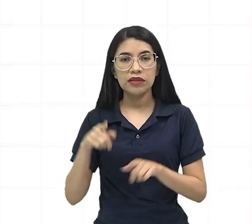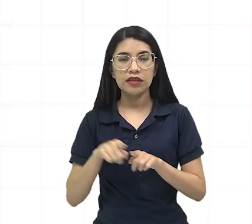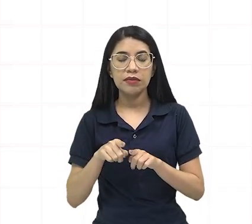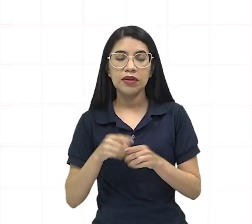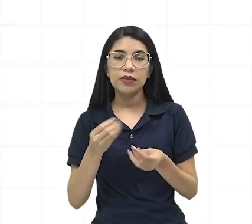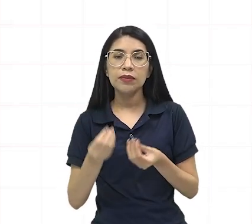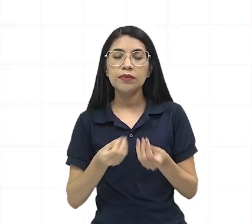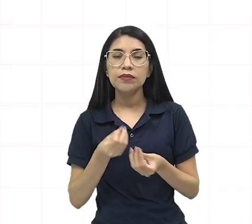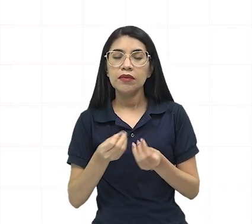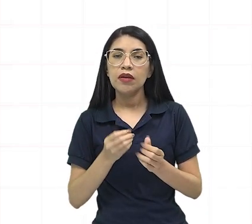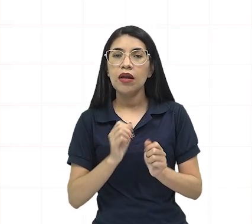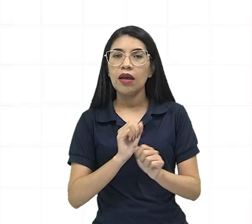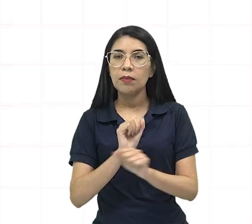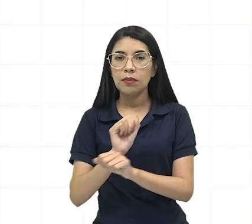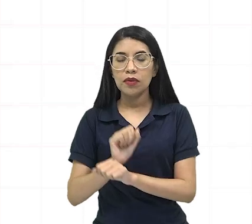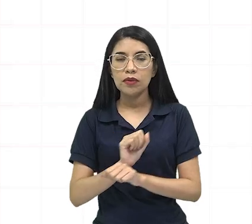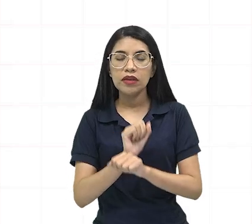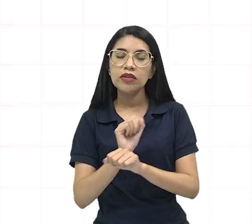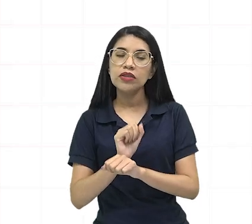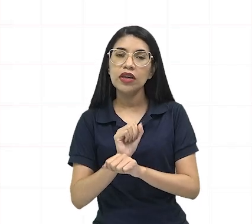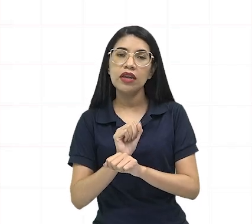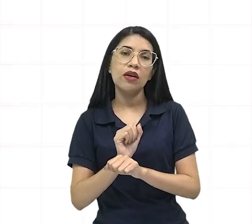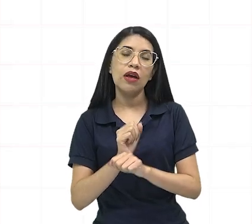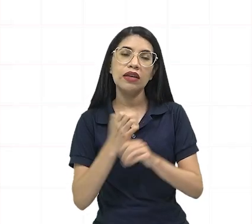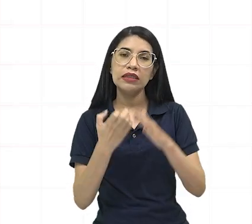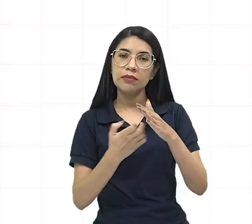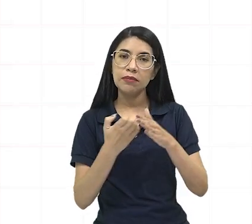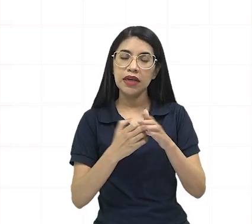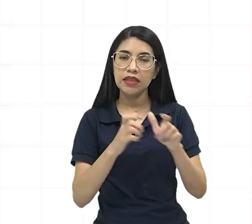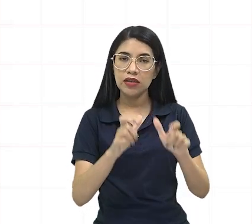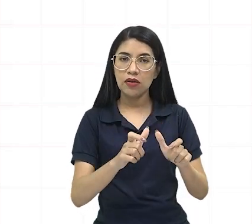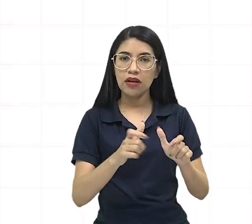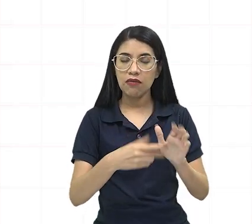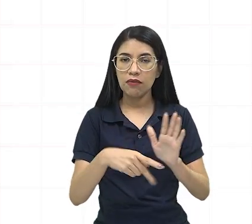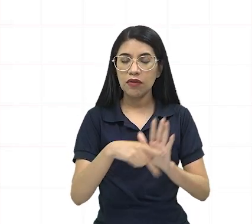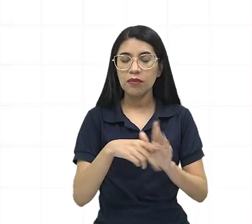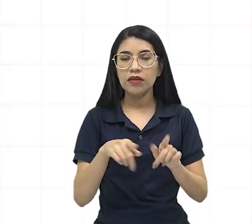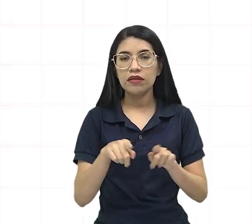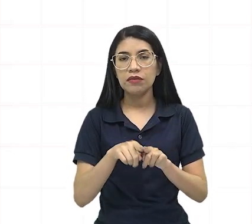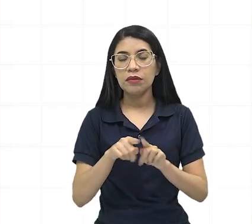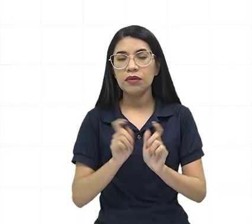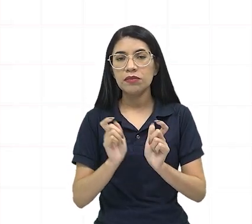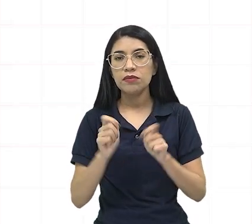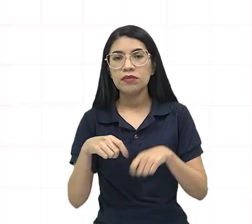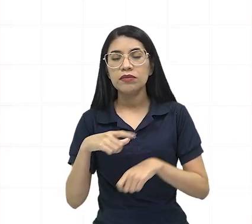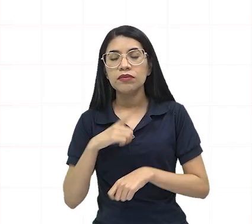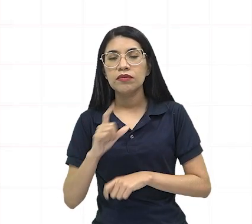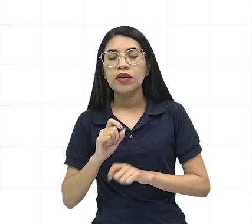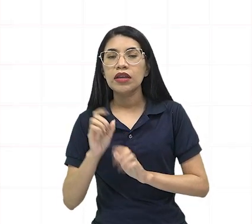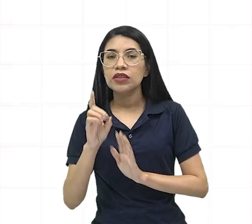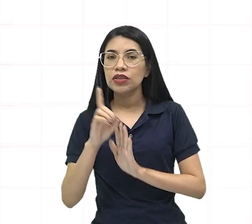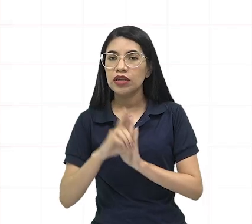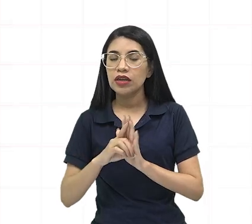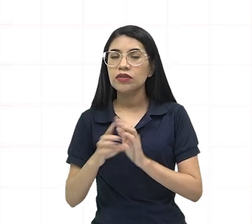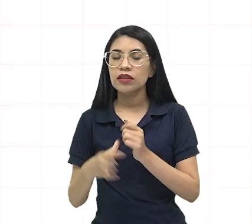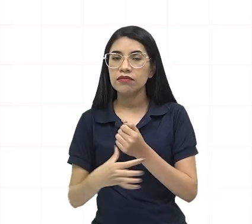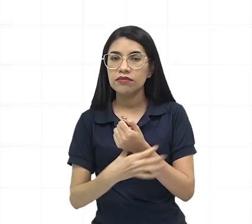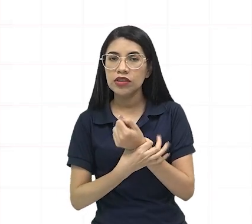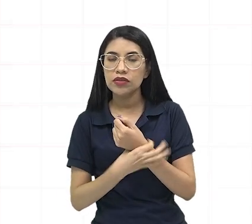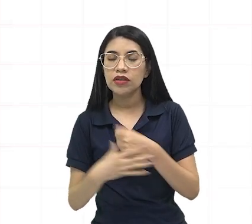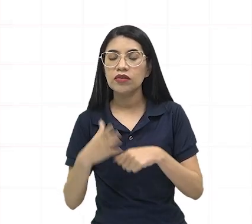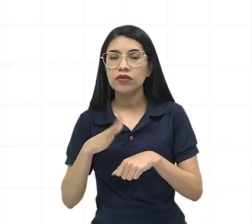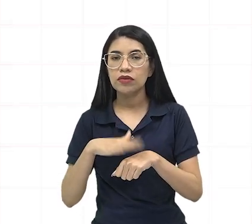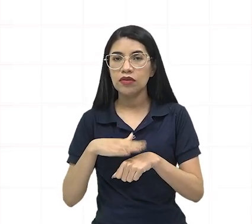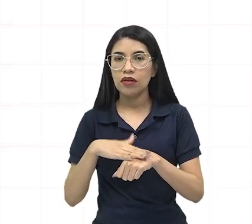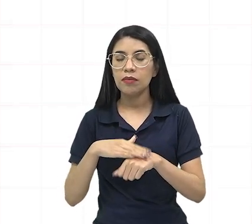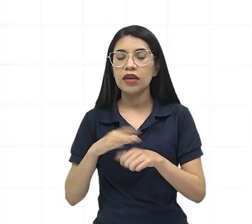buscar formas de proteger os negócios locais, tá bom? Para quê? Para que ela tenha direitos garantidos de autonomia,